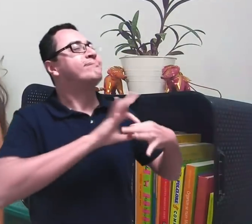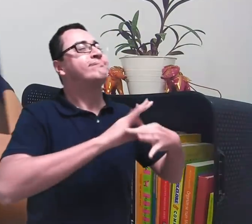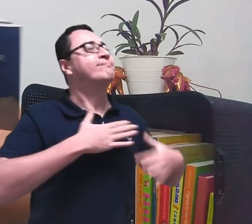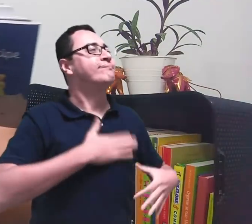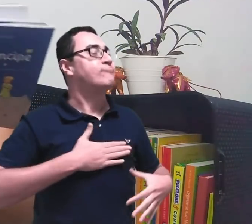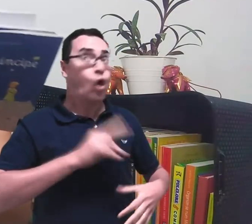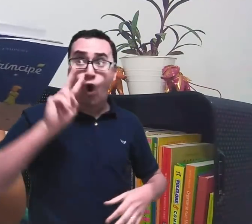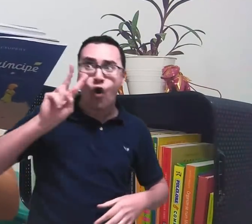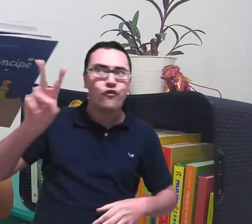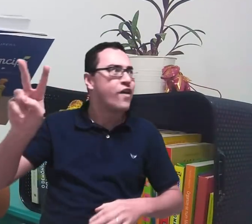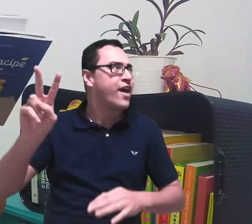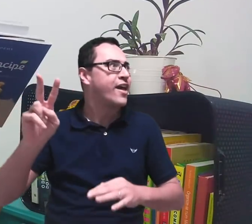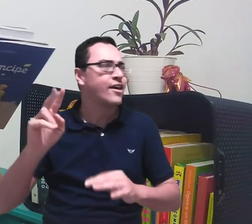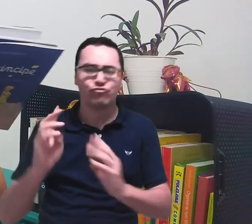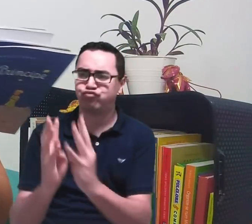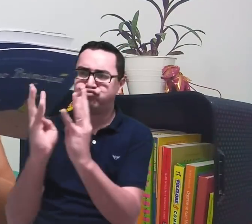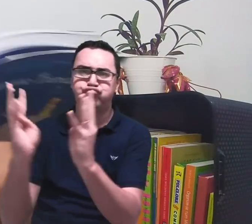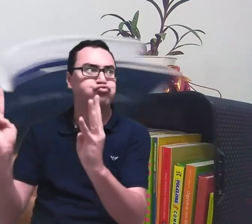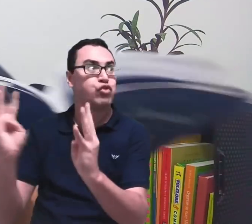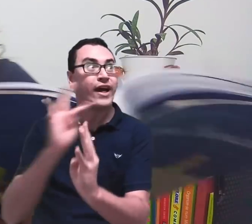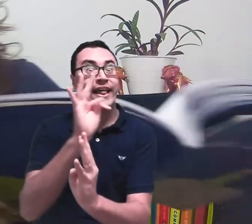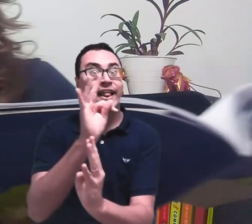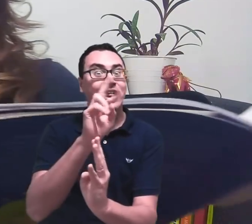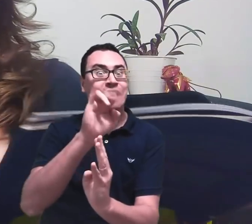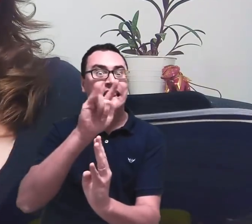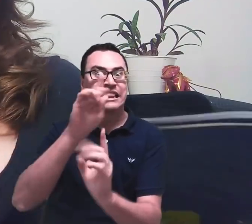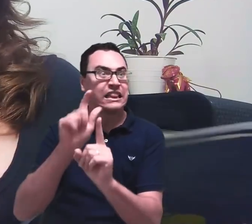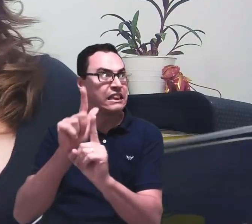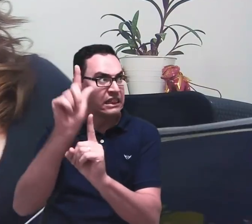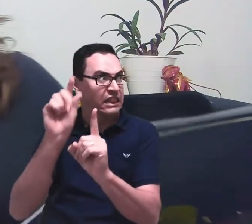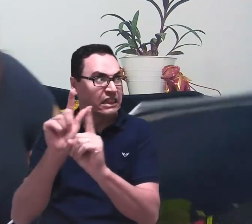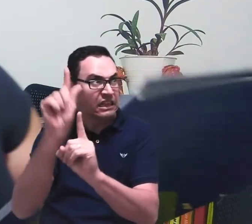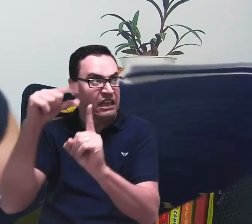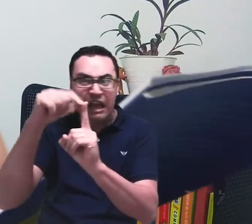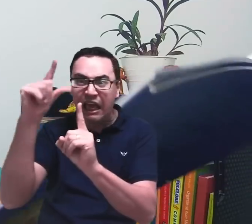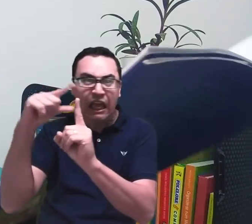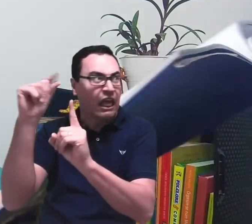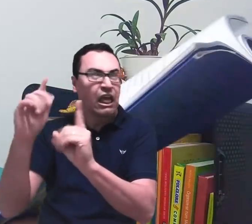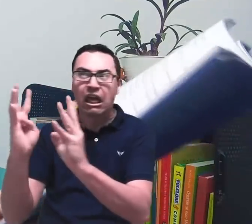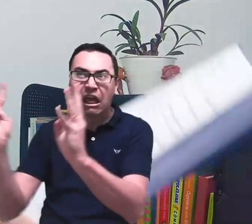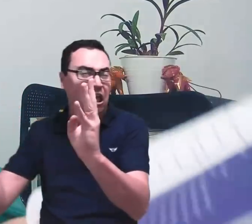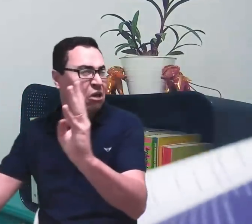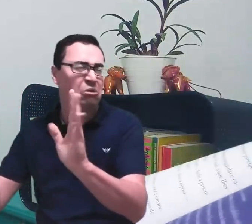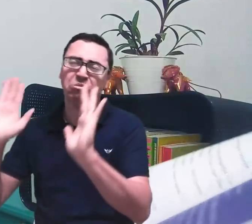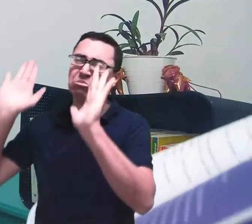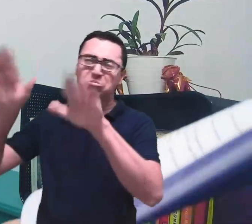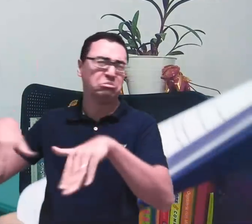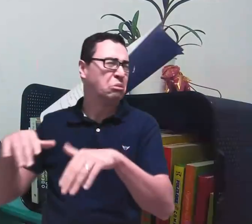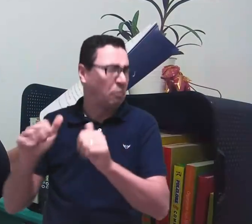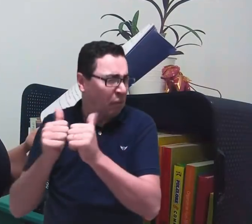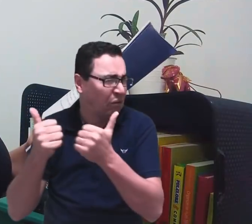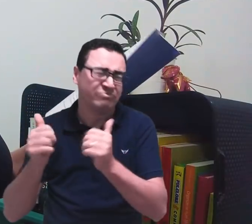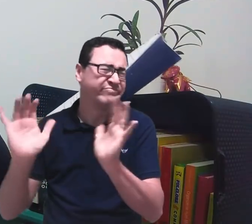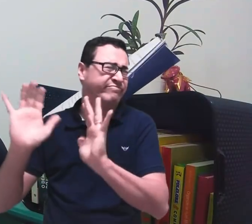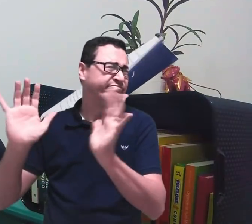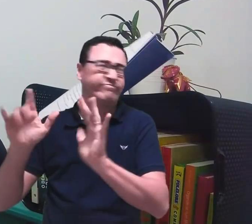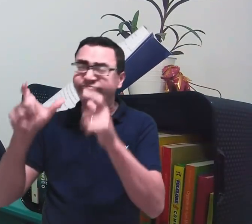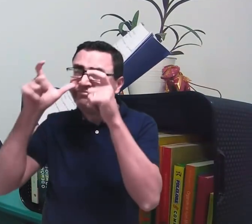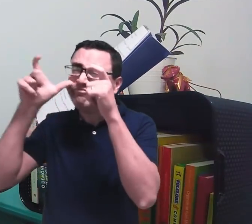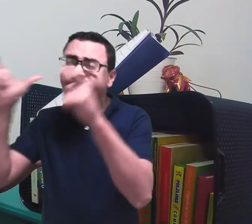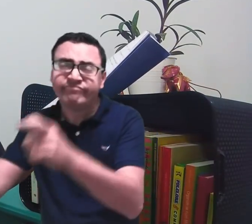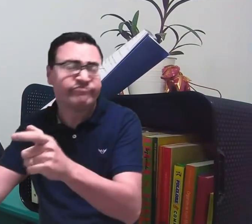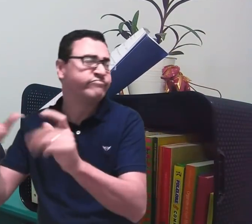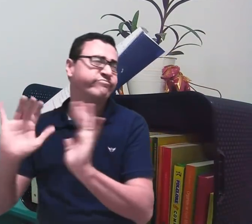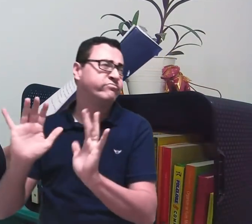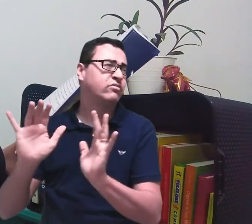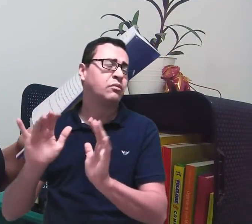trigo? Não como pão. Trigo para mim é inútil. Os campos de trigo não me dizem nada. E isso é